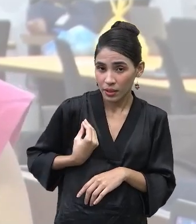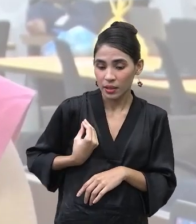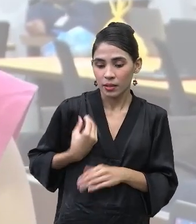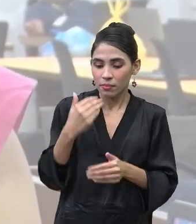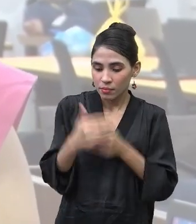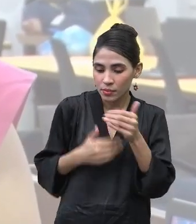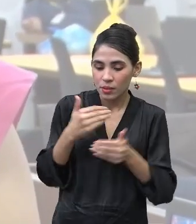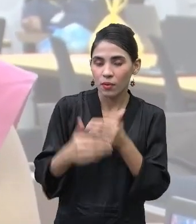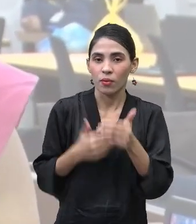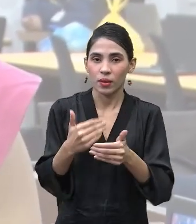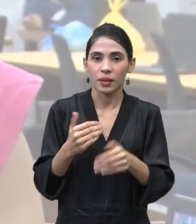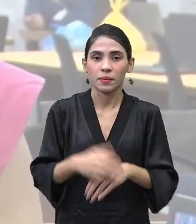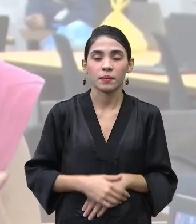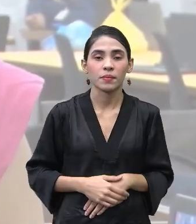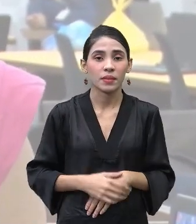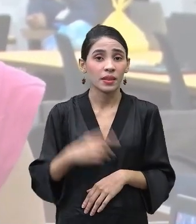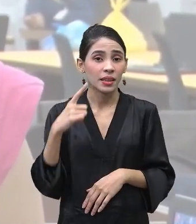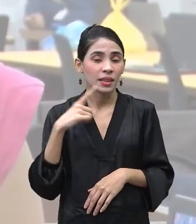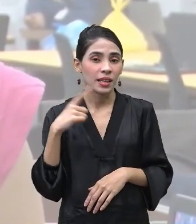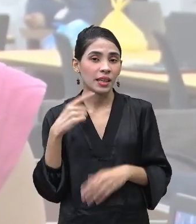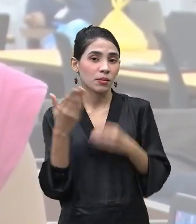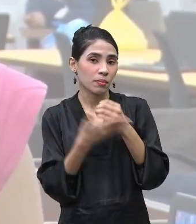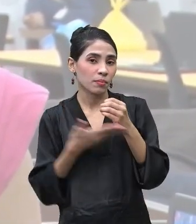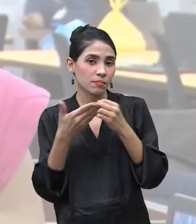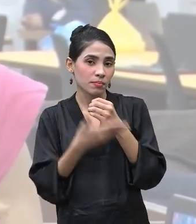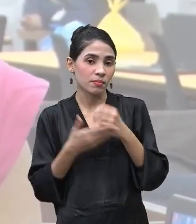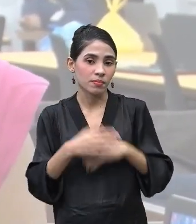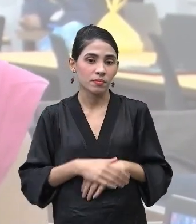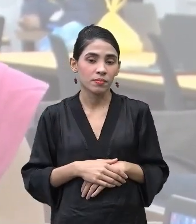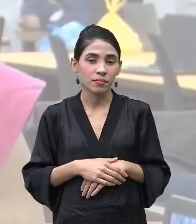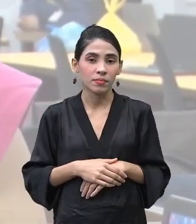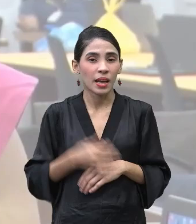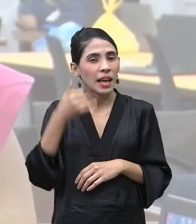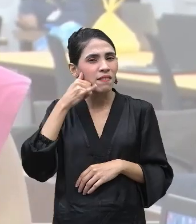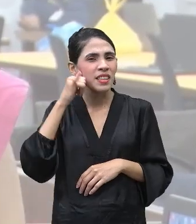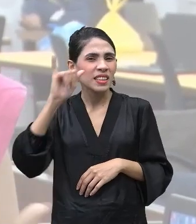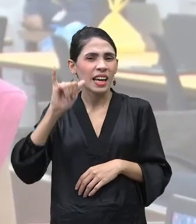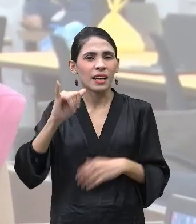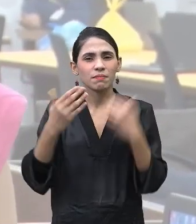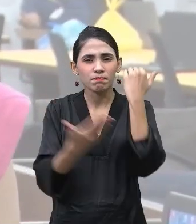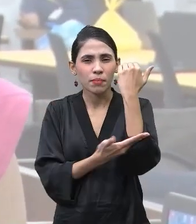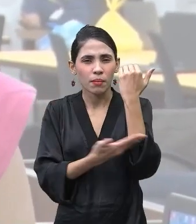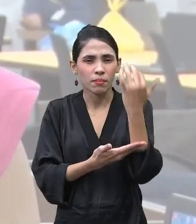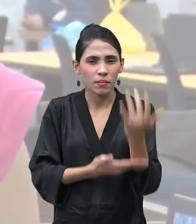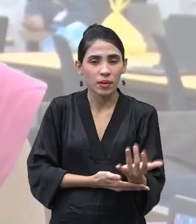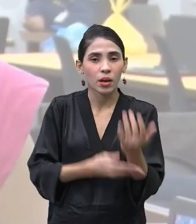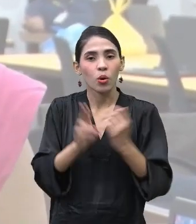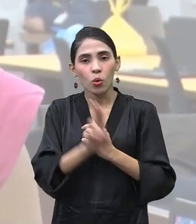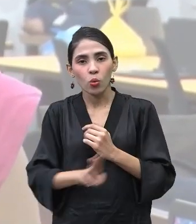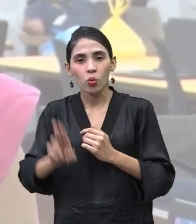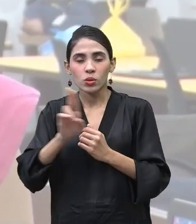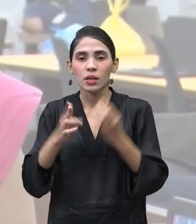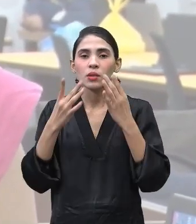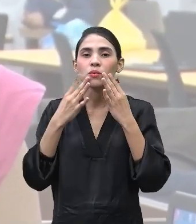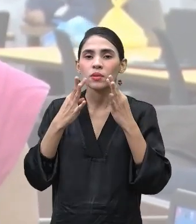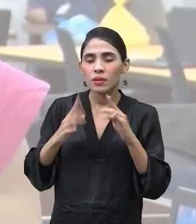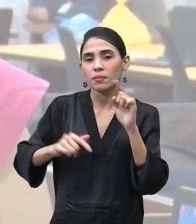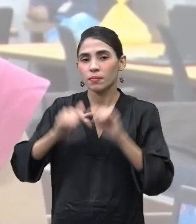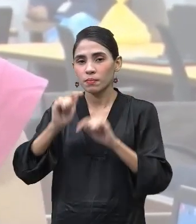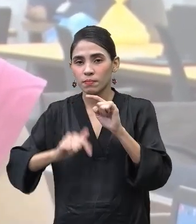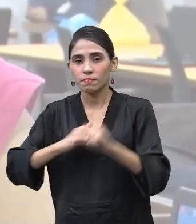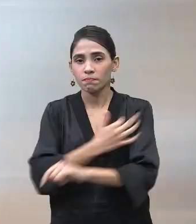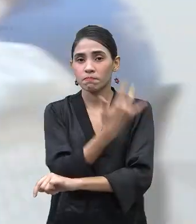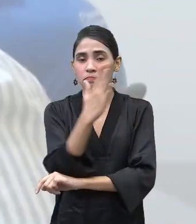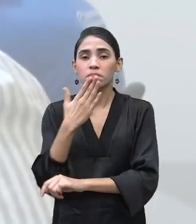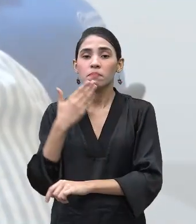desenvolver a vida baseado sem assim destruir a natureza, né, utilizando os recursos da natureza da melhor